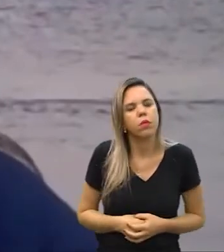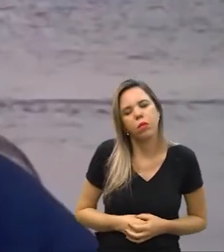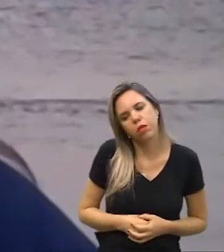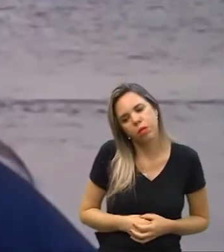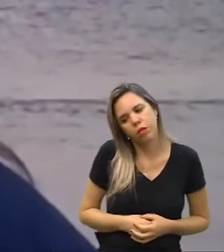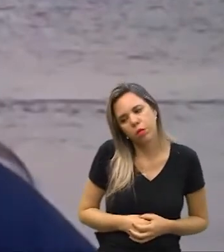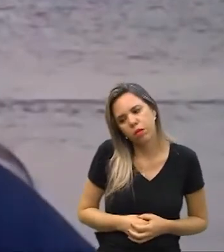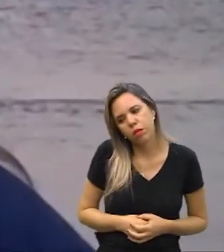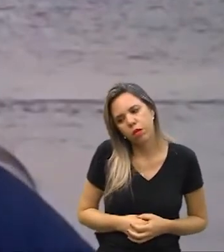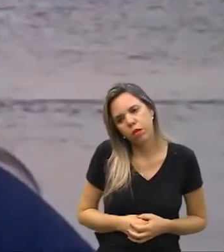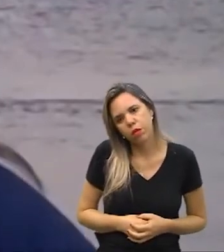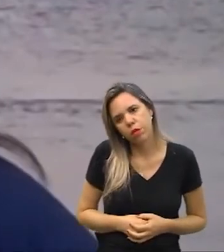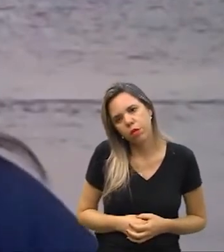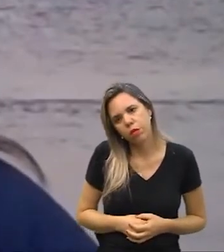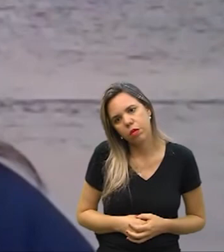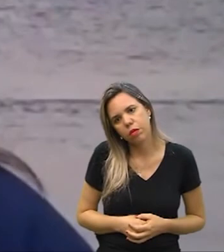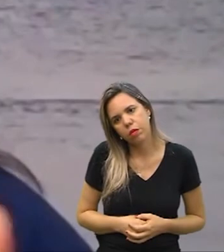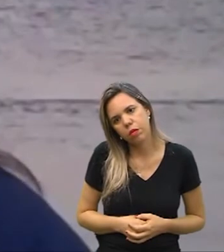né?